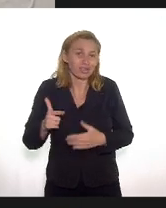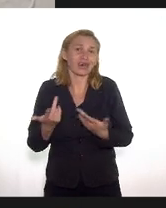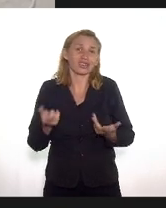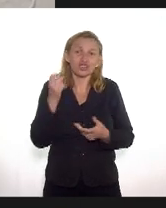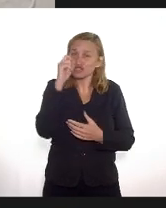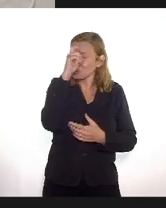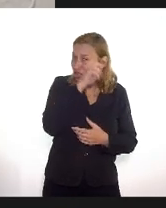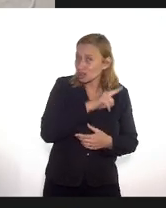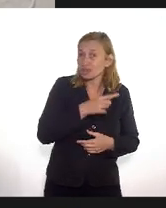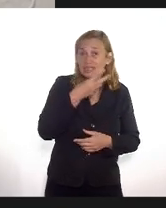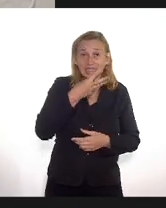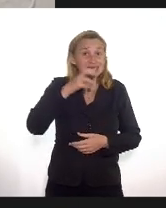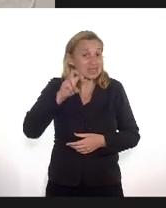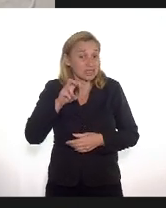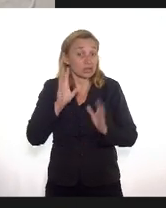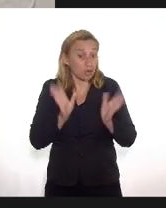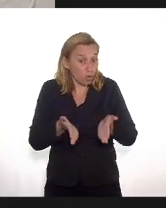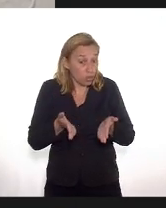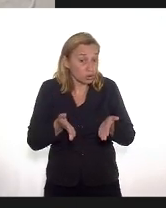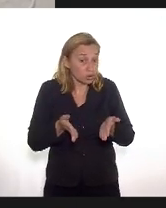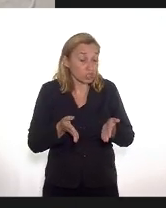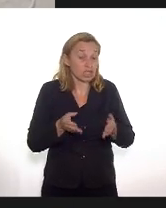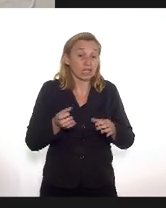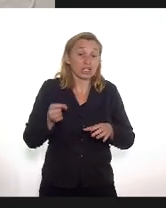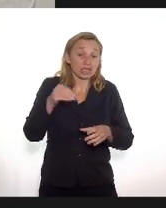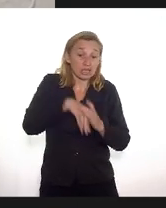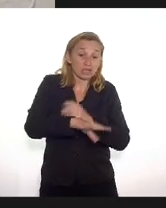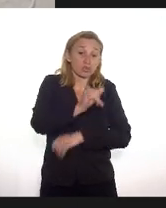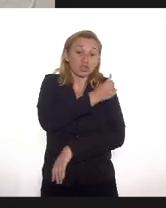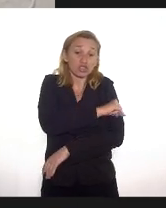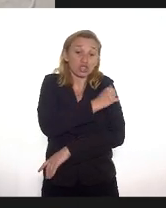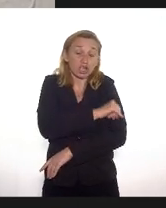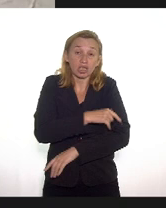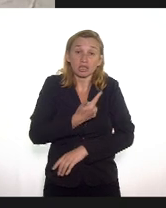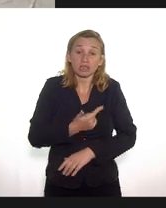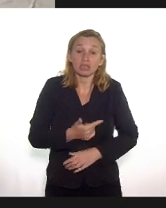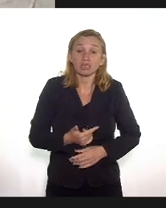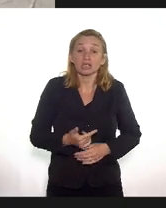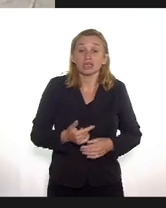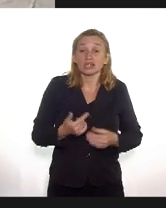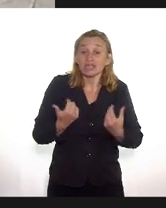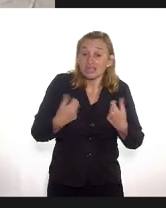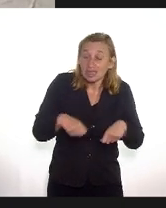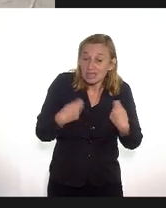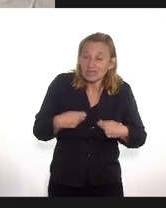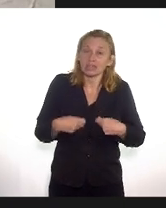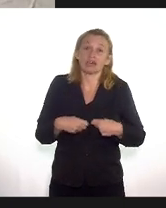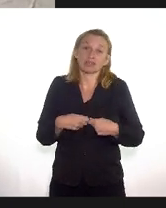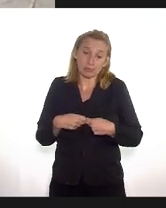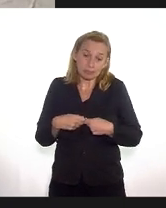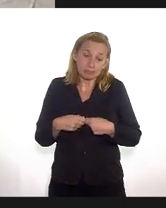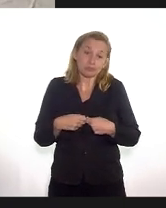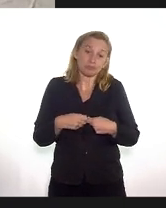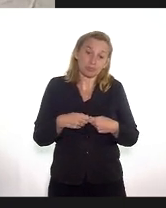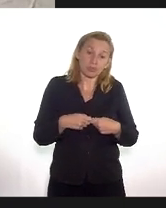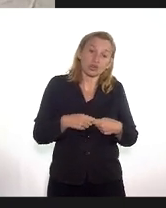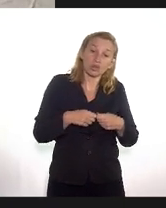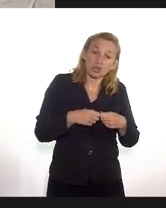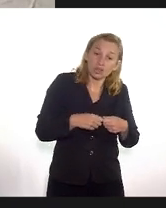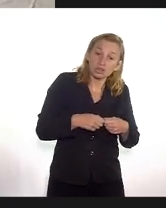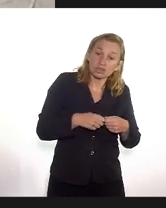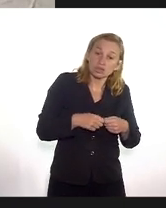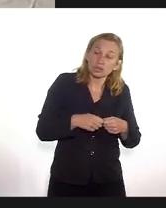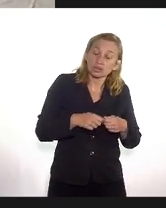São 35 polos hoje no estado do Rio de Janeiro e muitos deles que têm carências e precisam ser